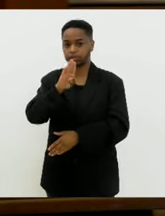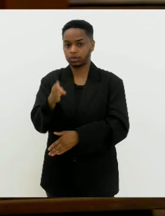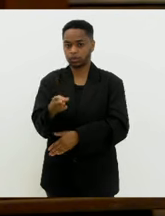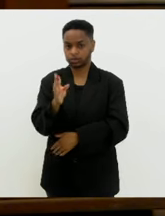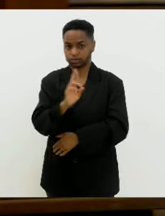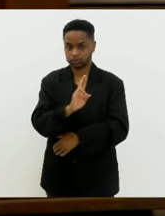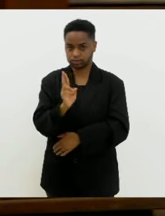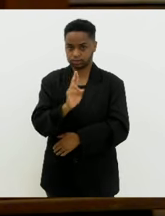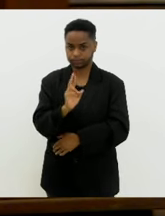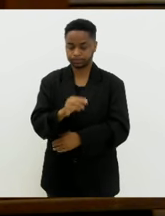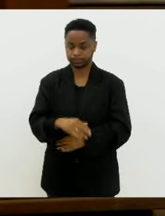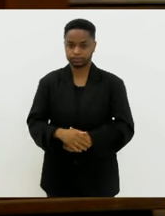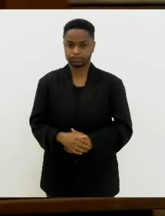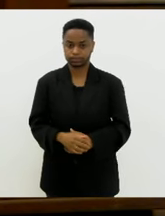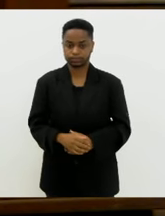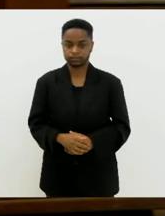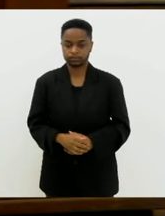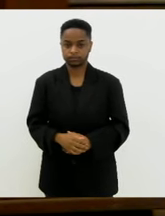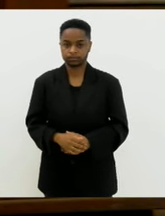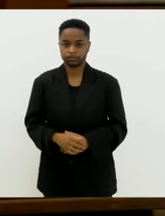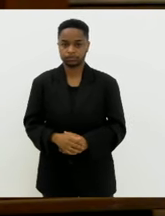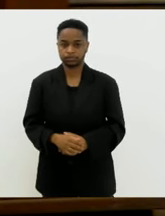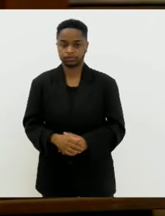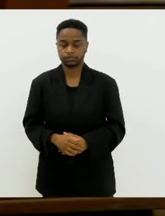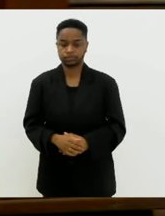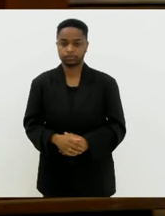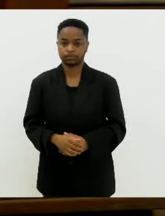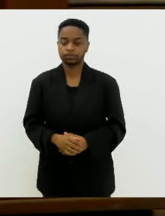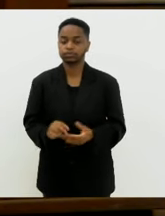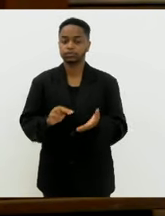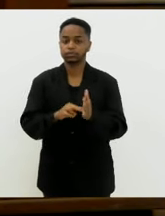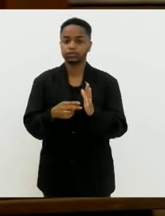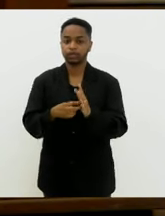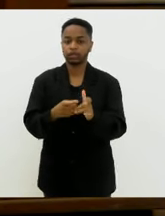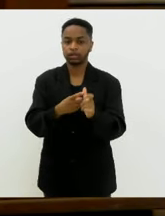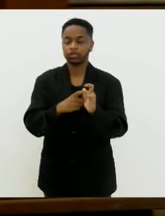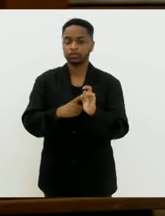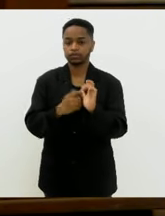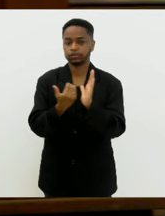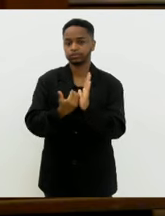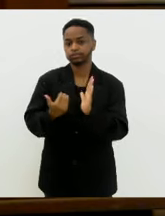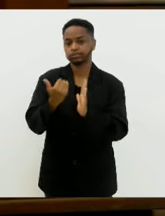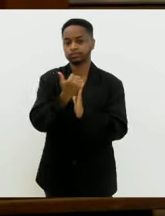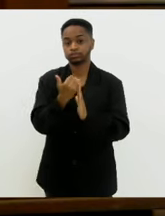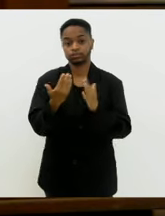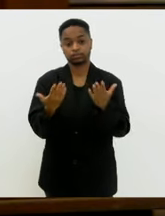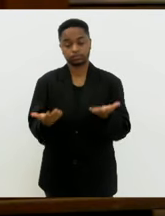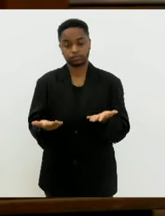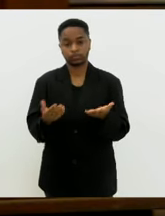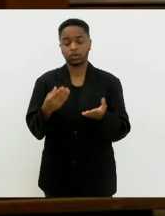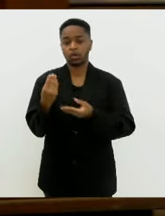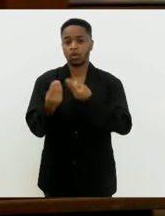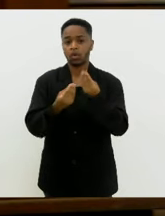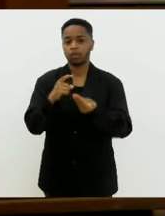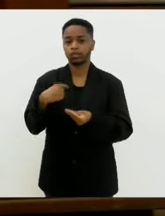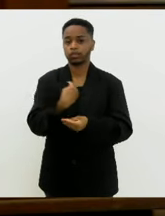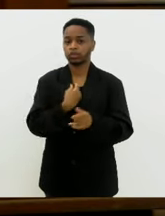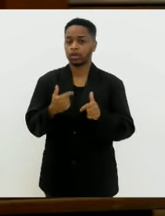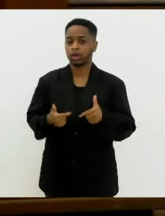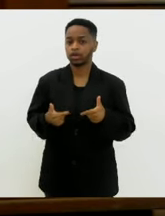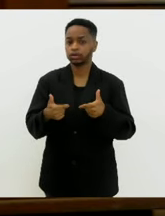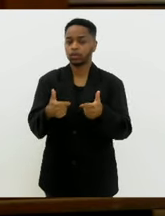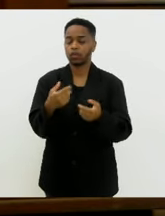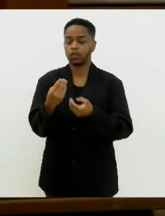8,5 bilhões de reais. É um buraco muito grande. E como fazemos para